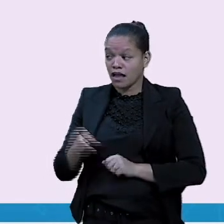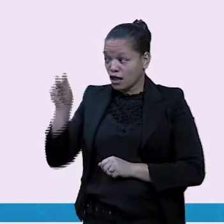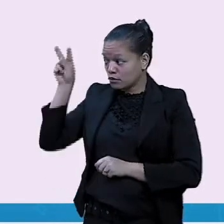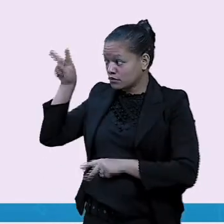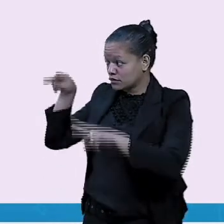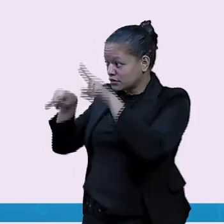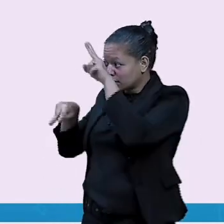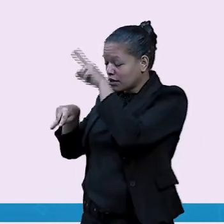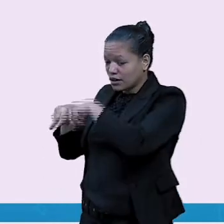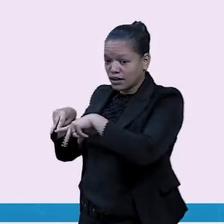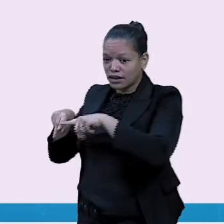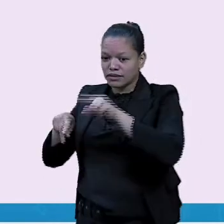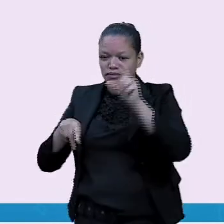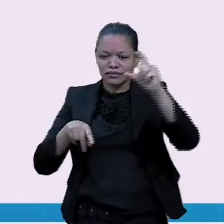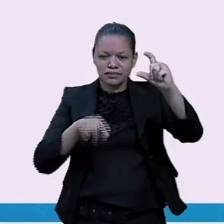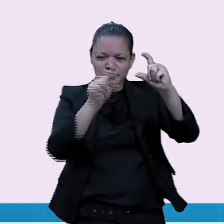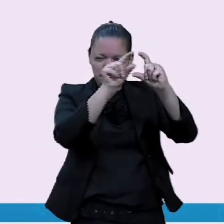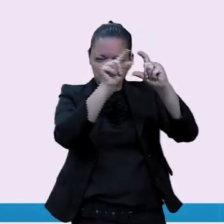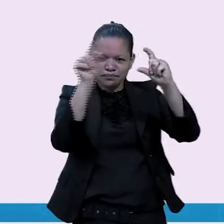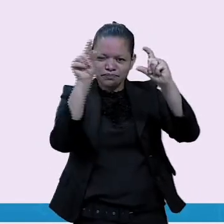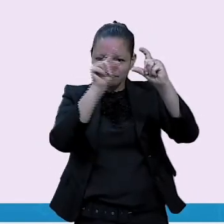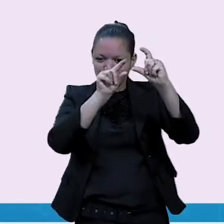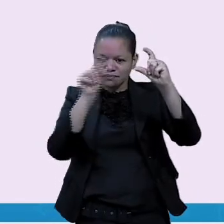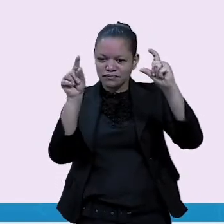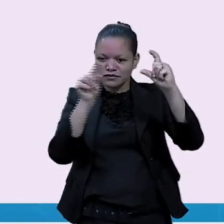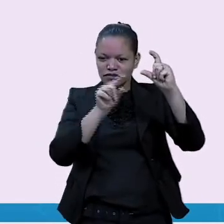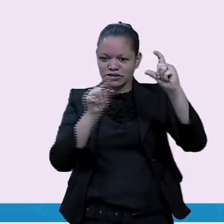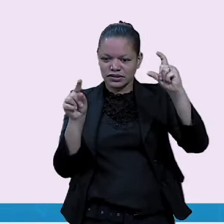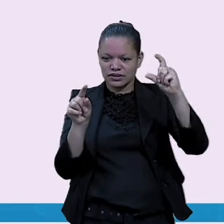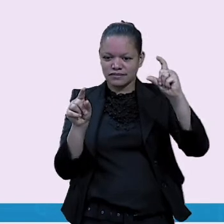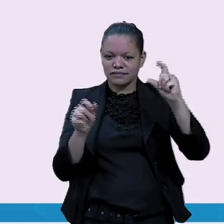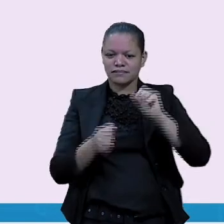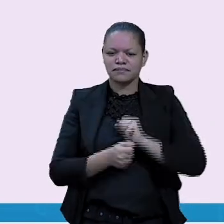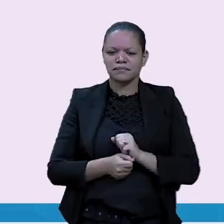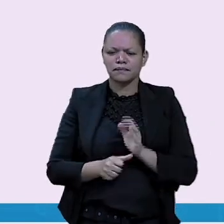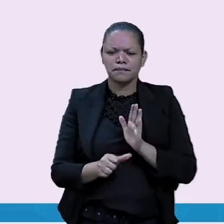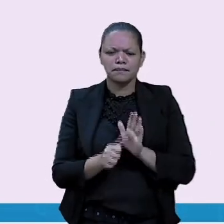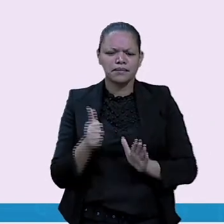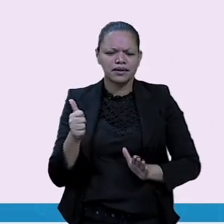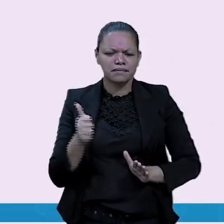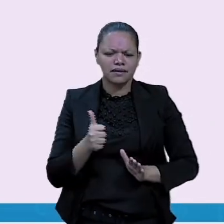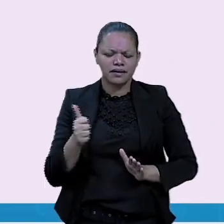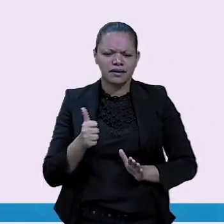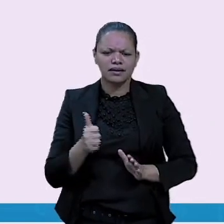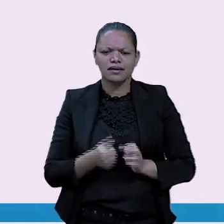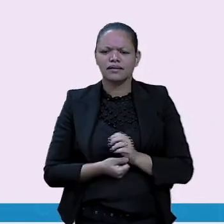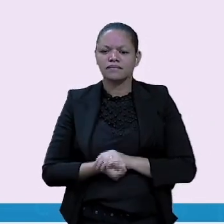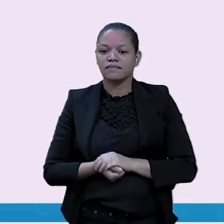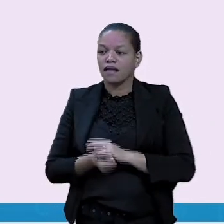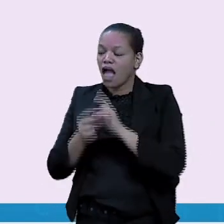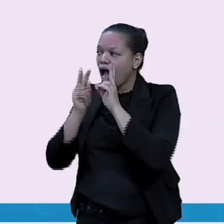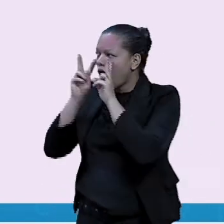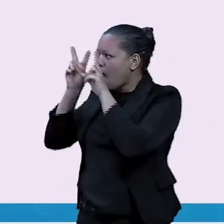a tirinha abaixo. Bom, primeiro nós vamos ver, ó, a nossa tirinha ela possui